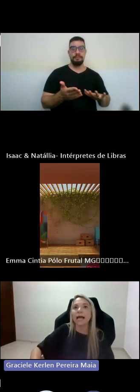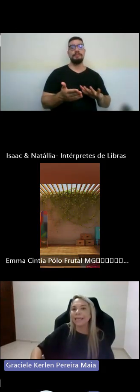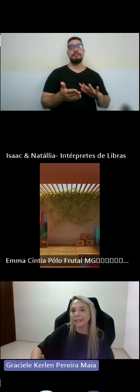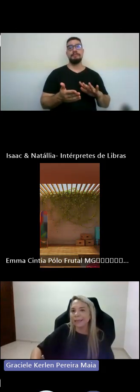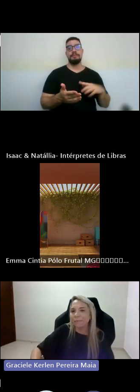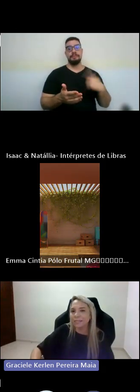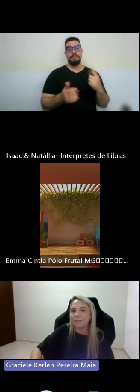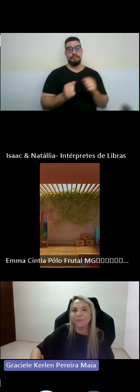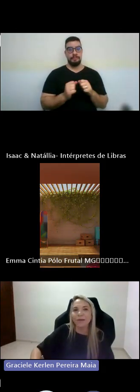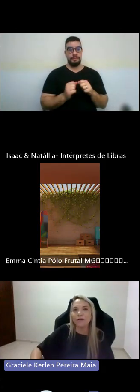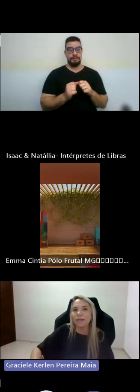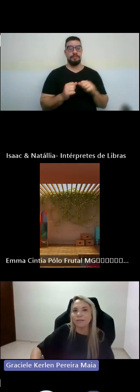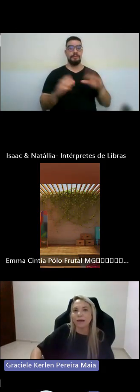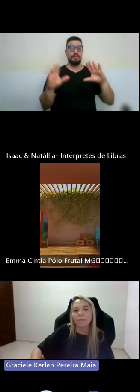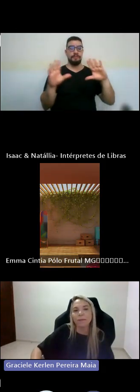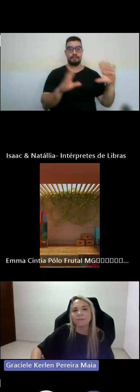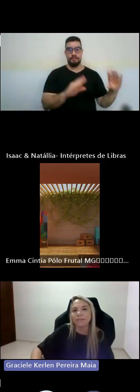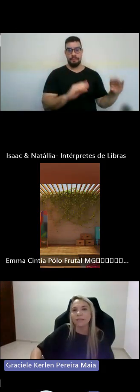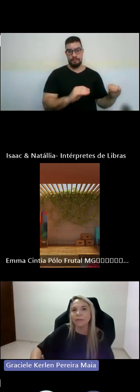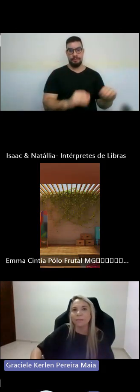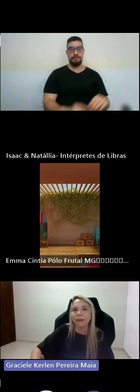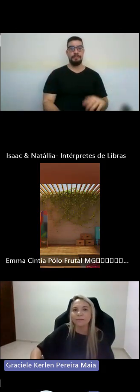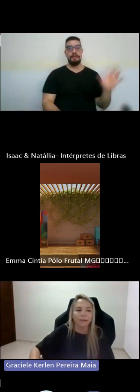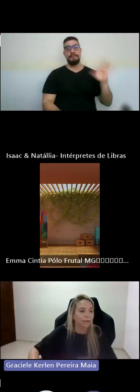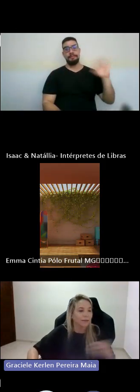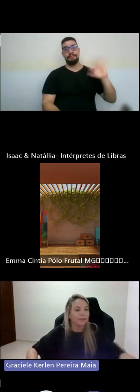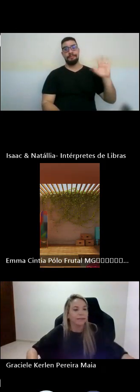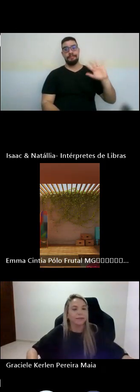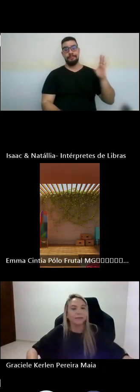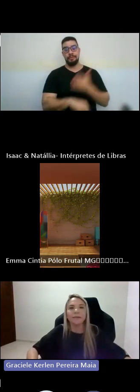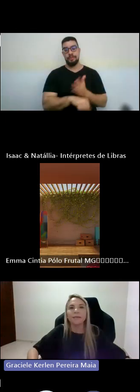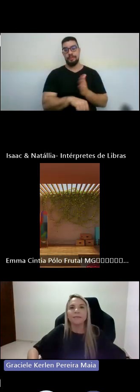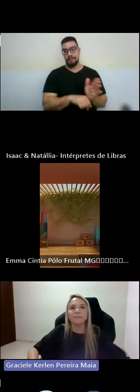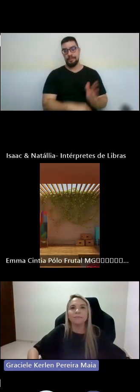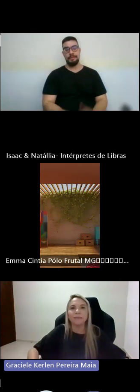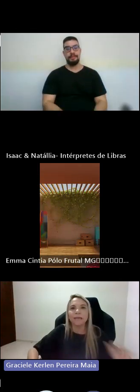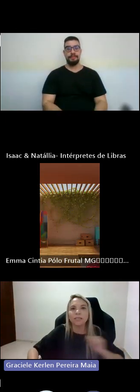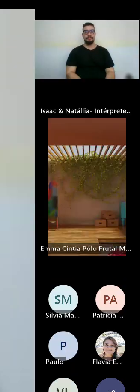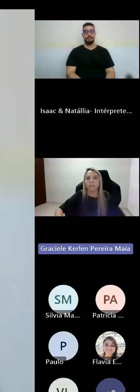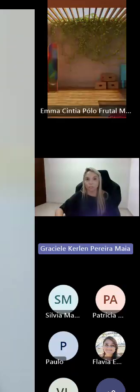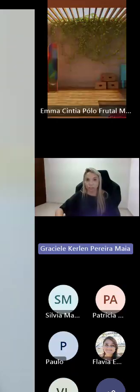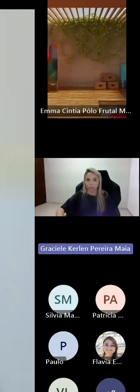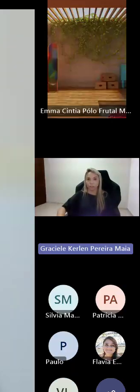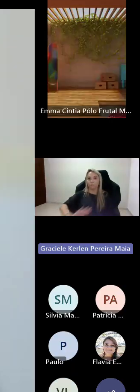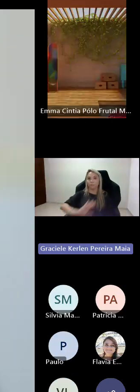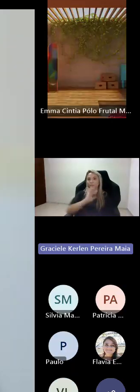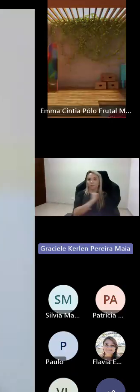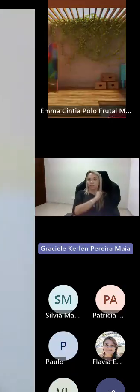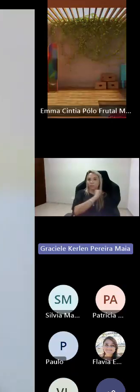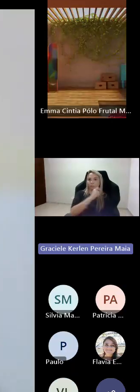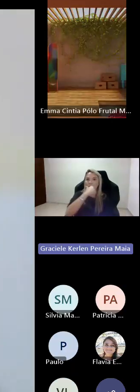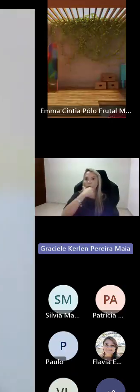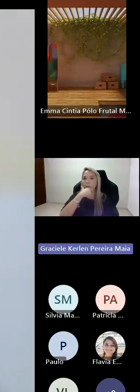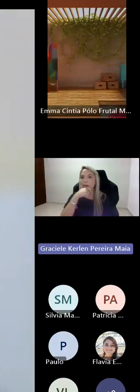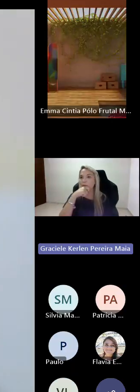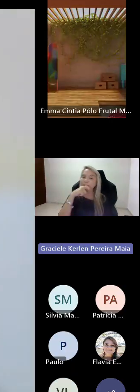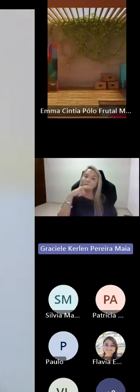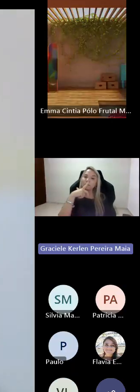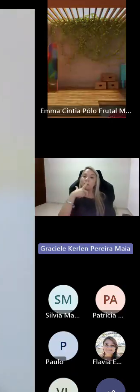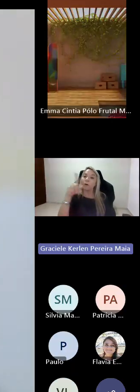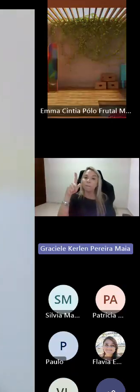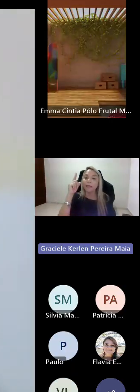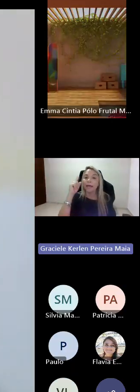vou tirar aqui, tá? Para vocês não ficarem olhando esse rapaz fazendo até mais. Parar de